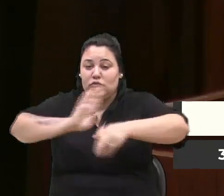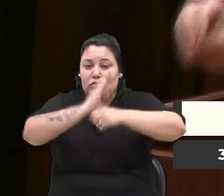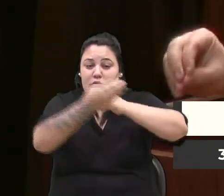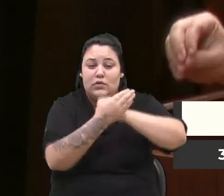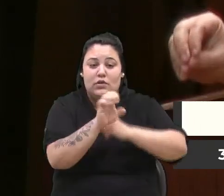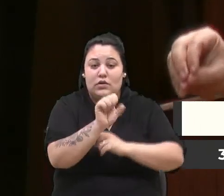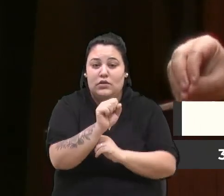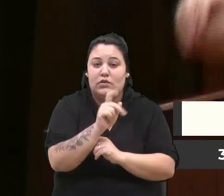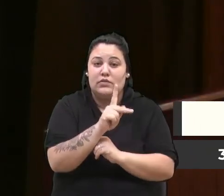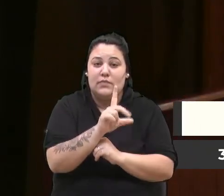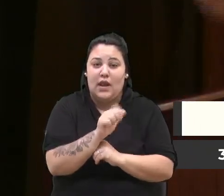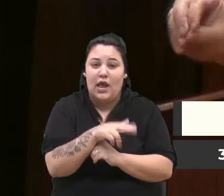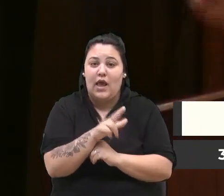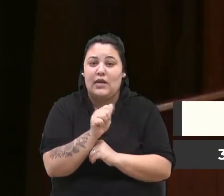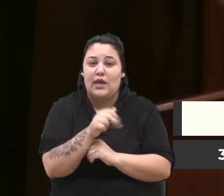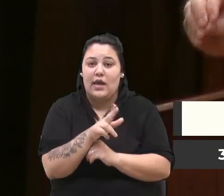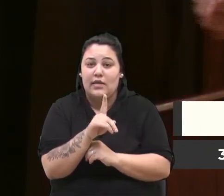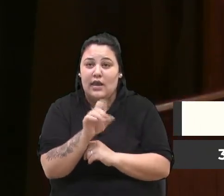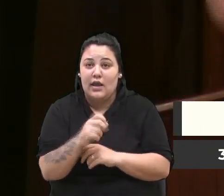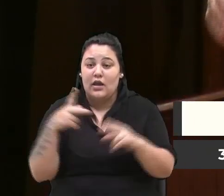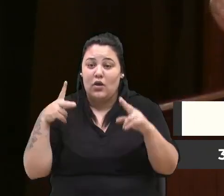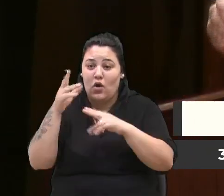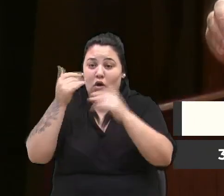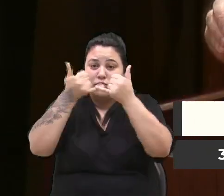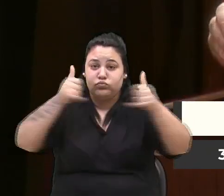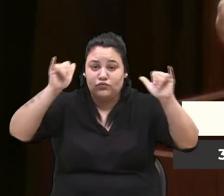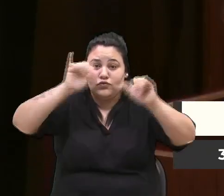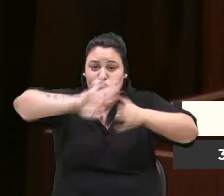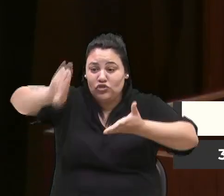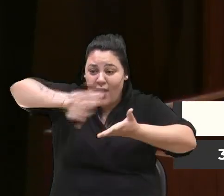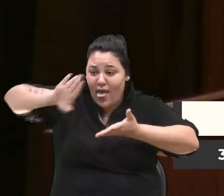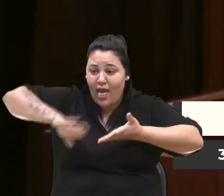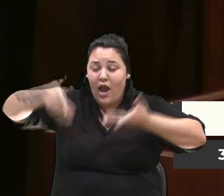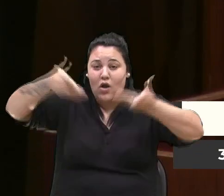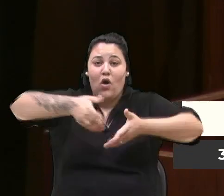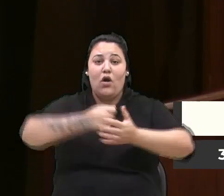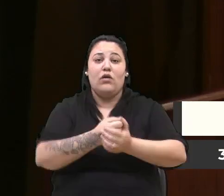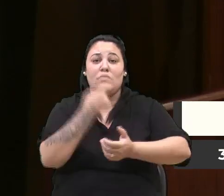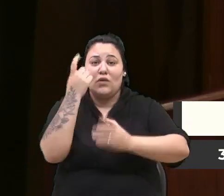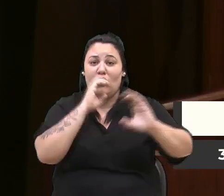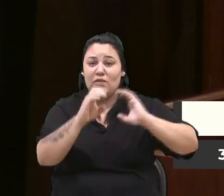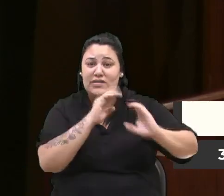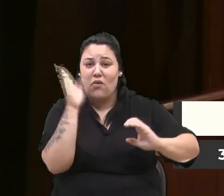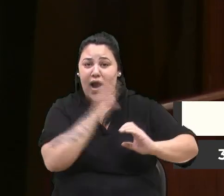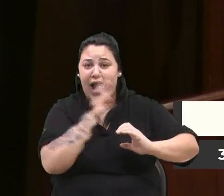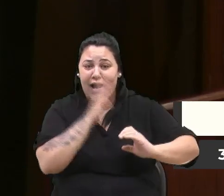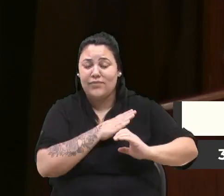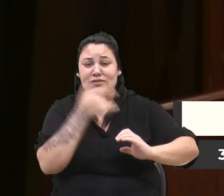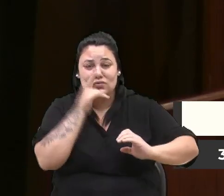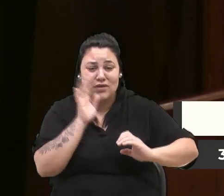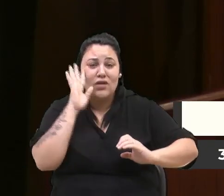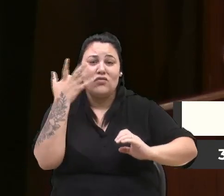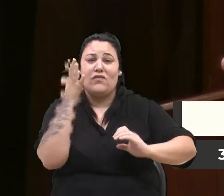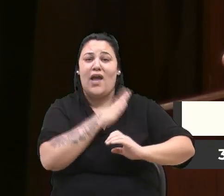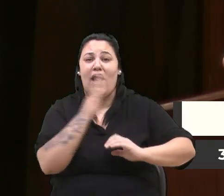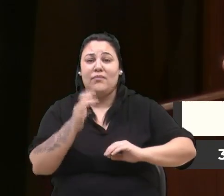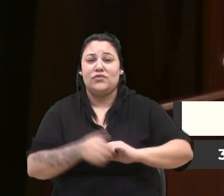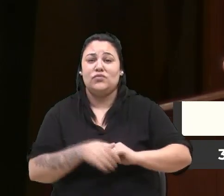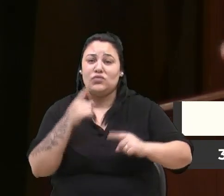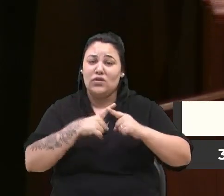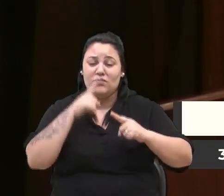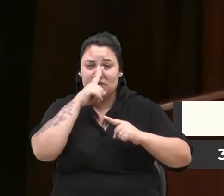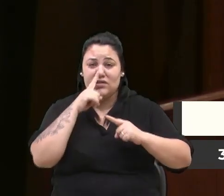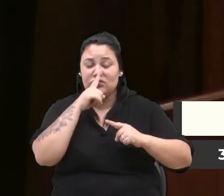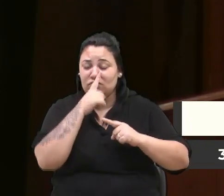Avenida Bom Pastor, e me corte, me tire aqueles fios agora. Assim, uma coisa de imediato, de urgência mesmo, porque o perigo ali é muito